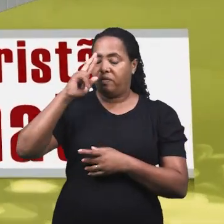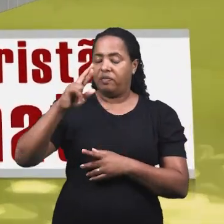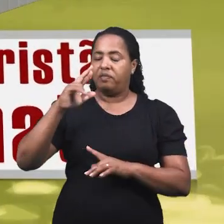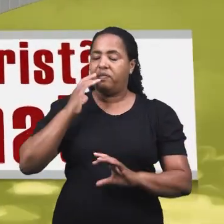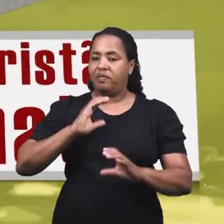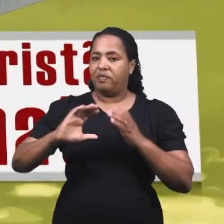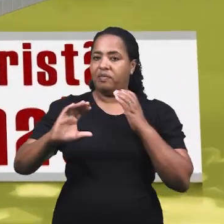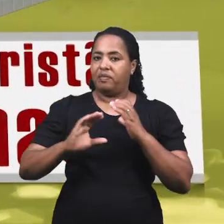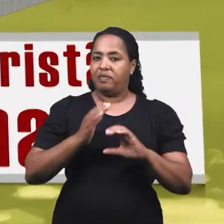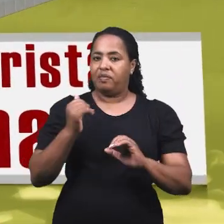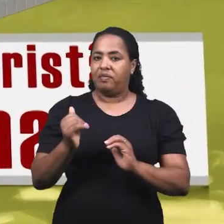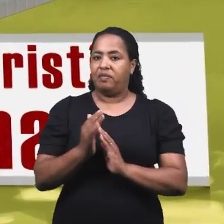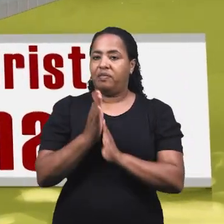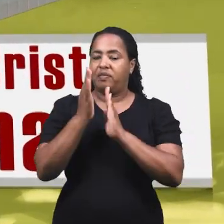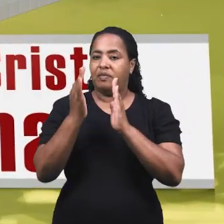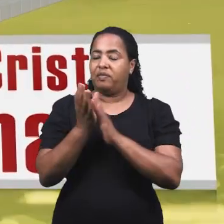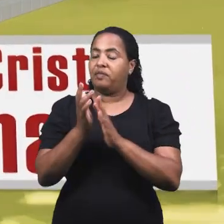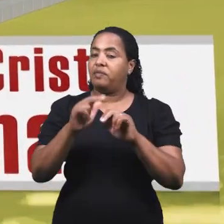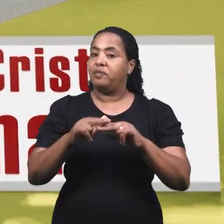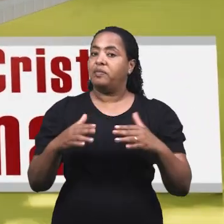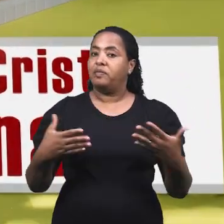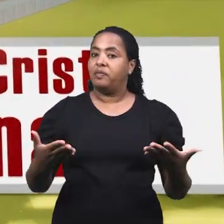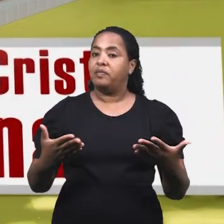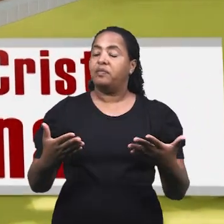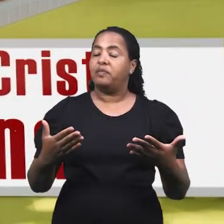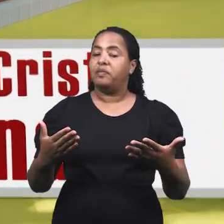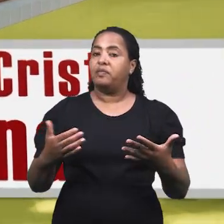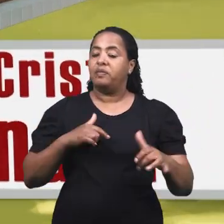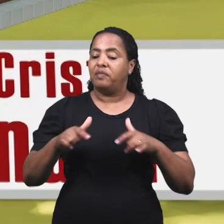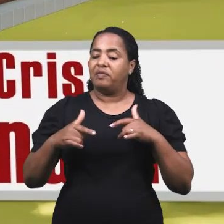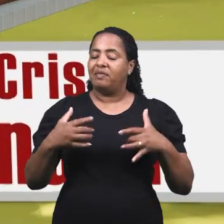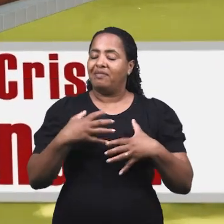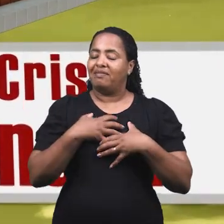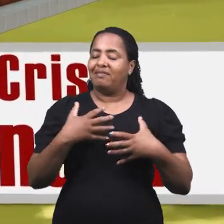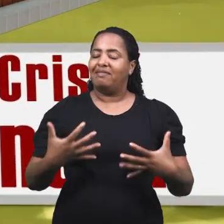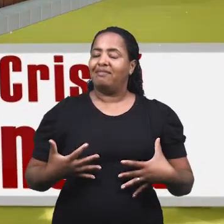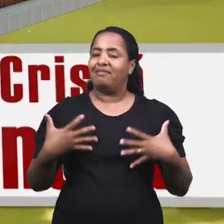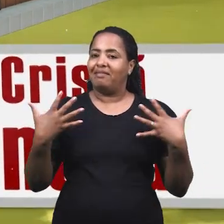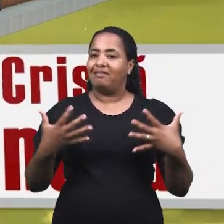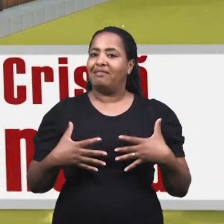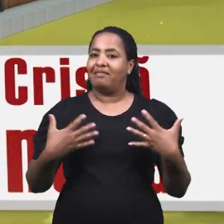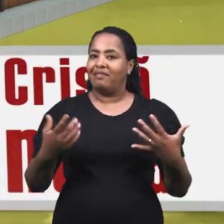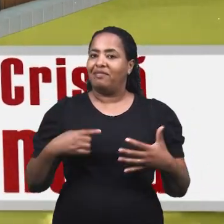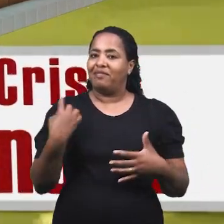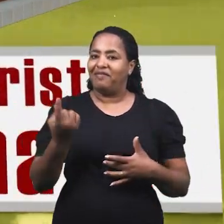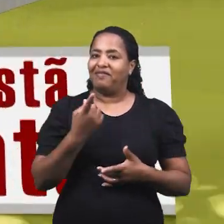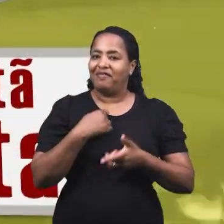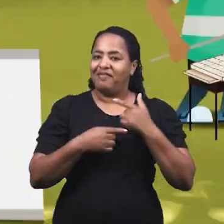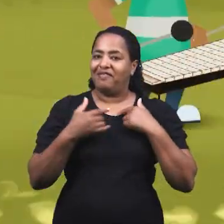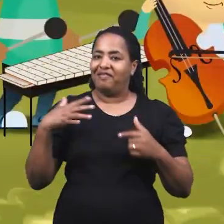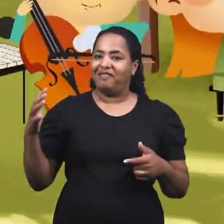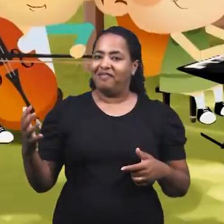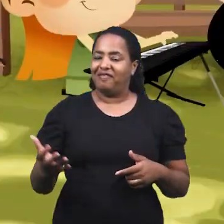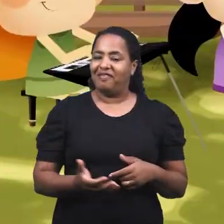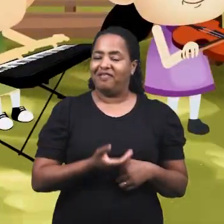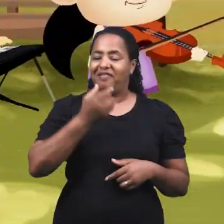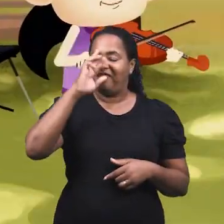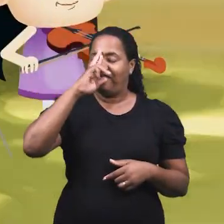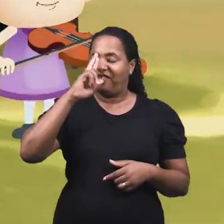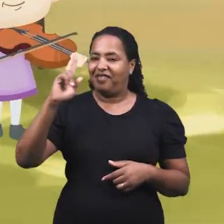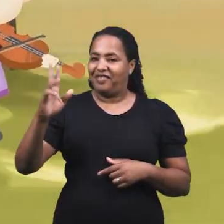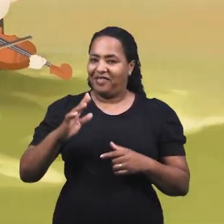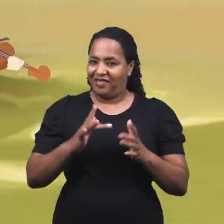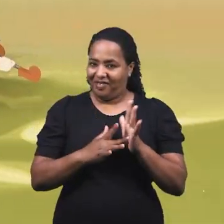nome do Senhor. Vamos cantar um louvor ao nosso Deus, porque esse trabalho tem nos alegrado tanto que o nosso desejo agora